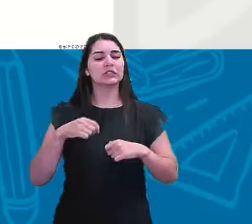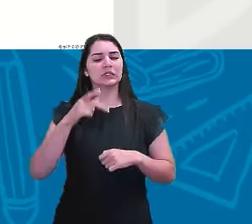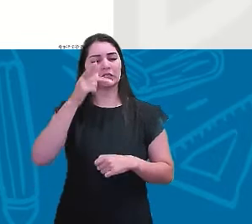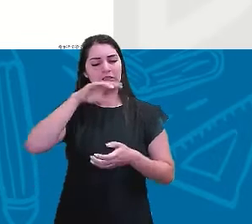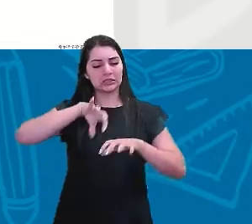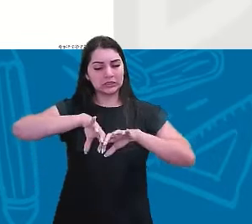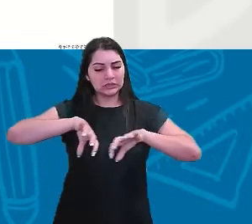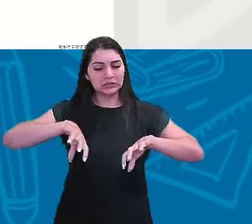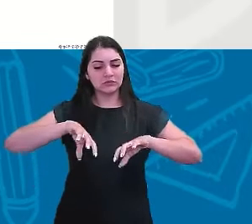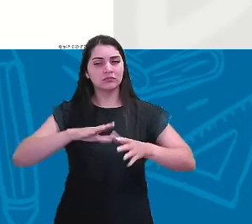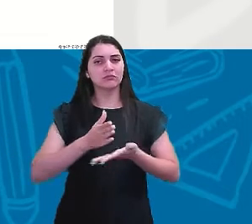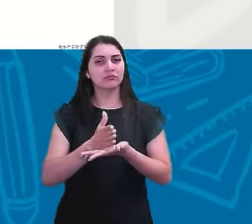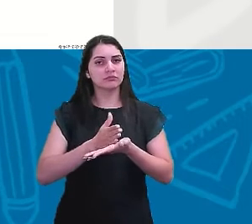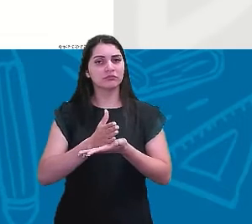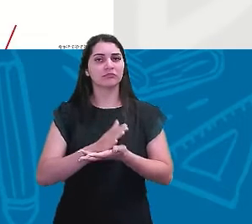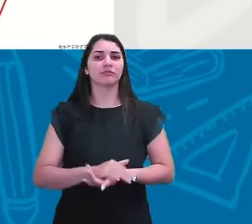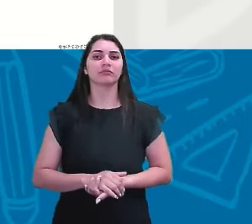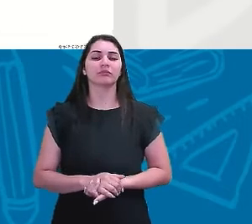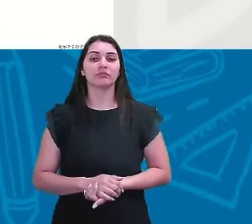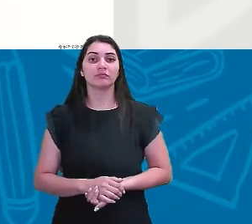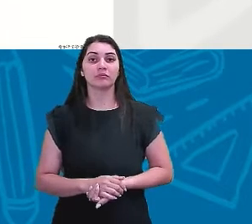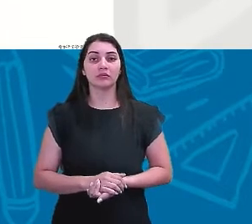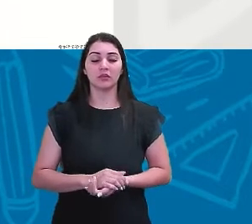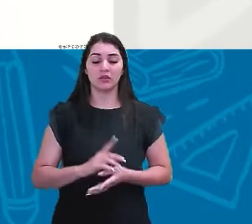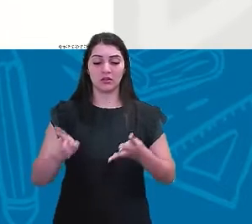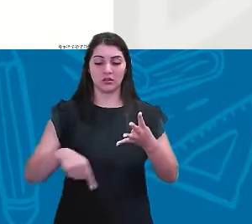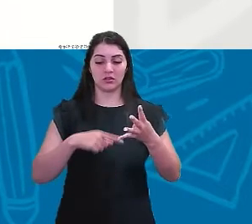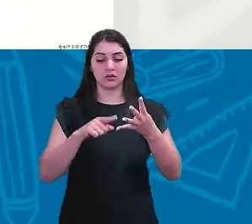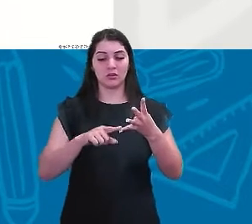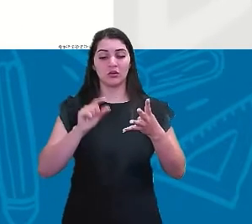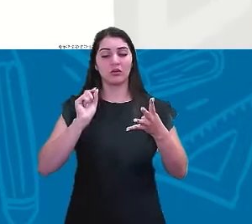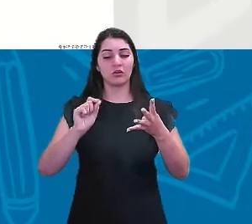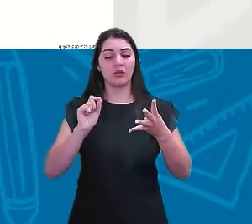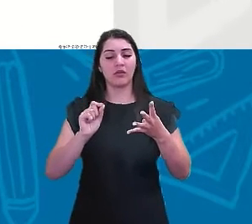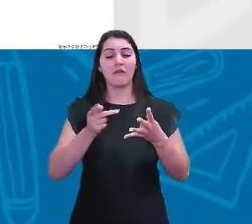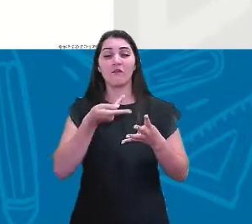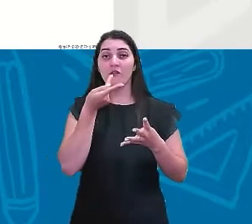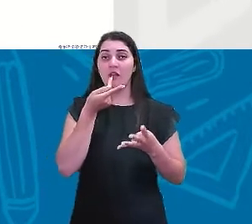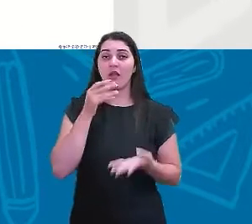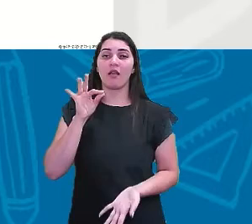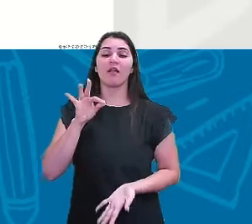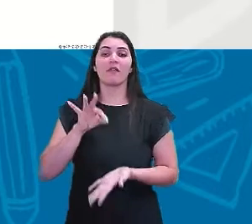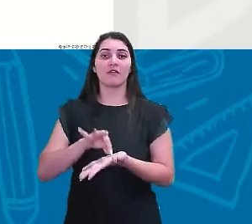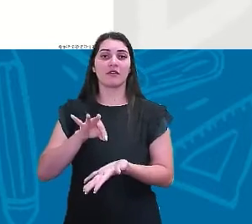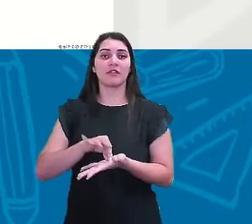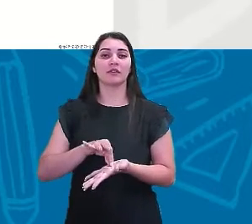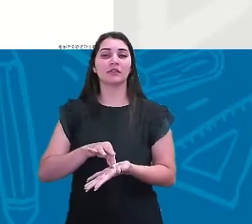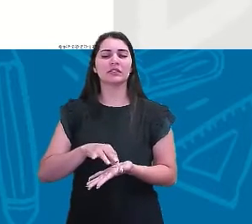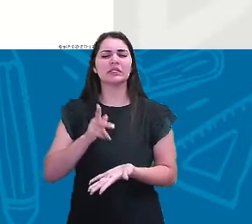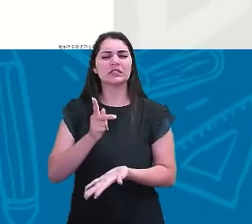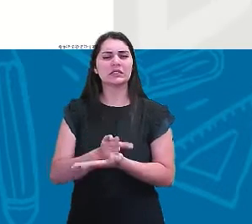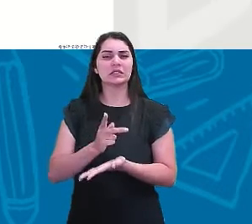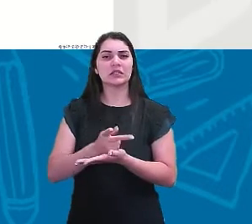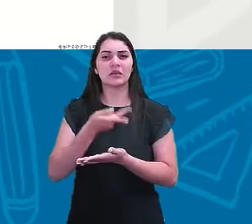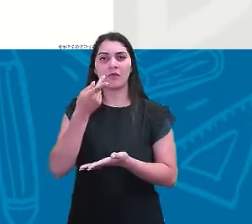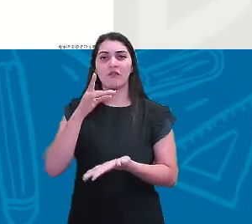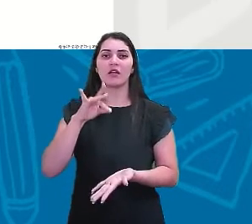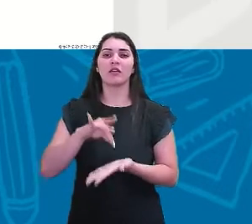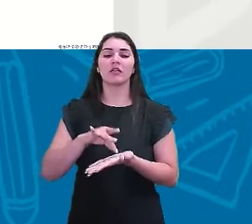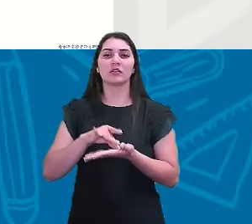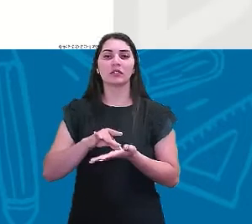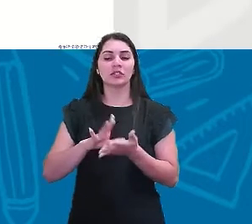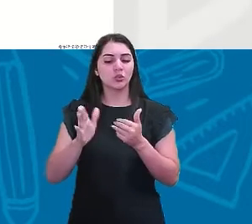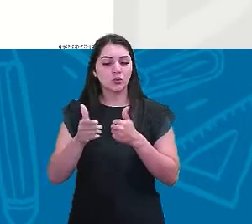tá? E a última imagem, diga a verdade. Sempre diga a verdade. Não oculte,